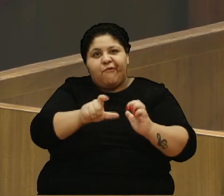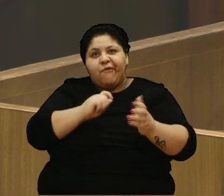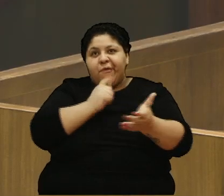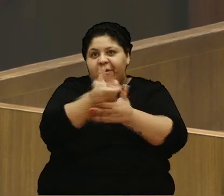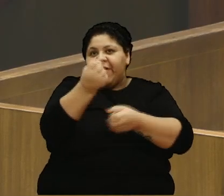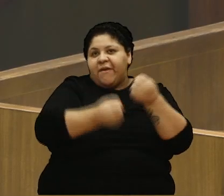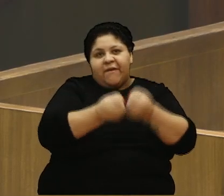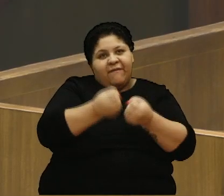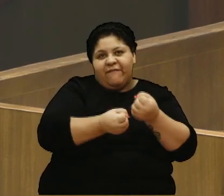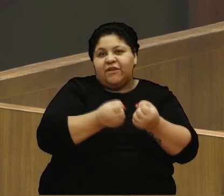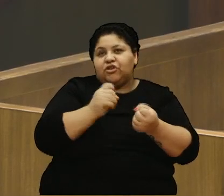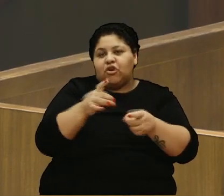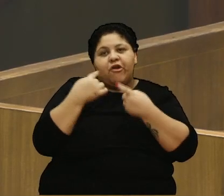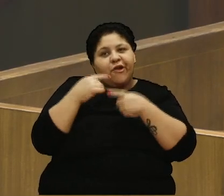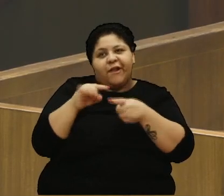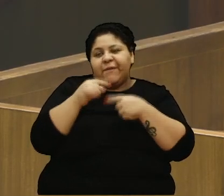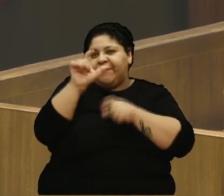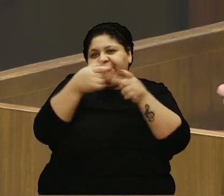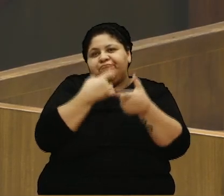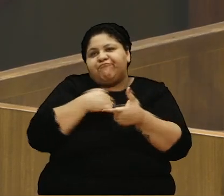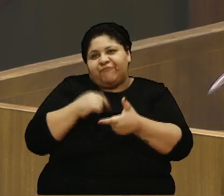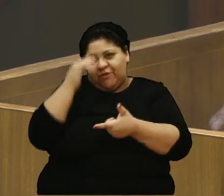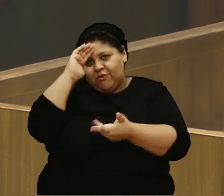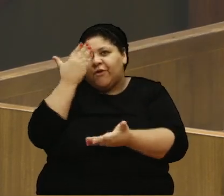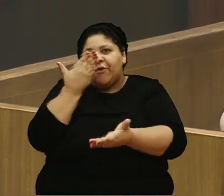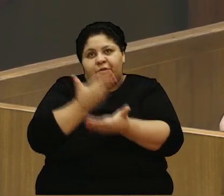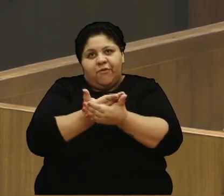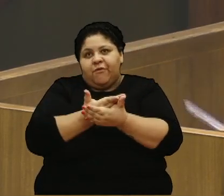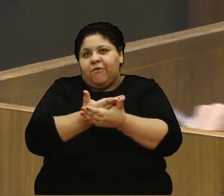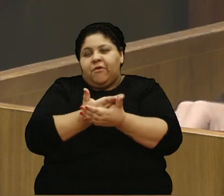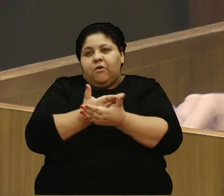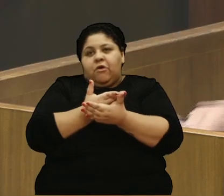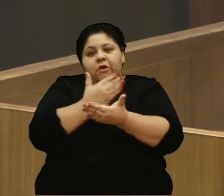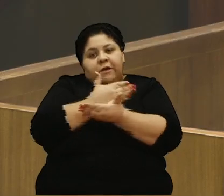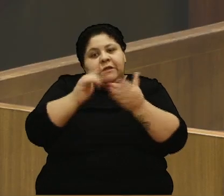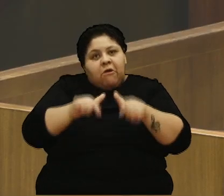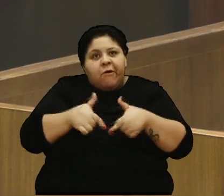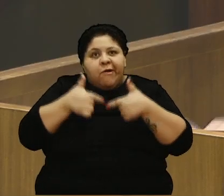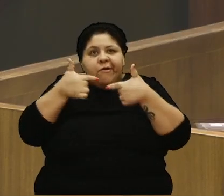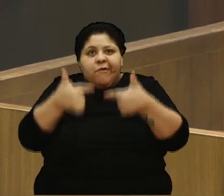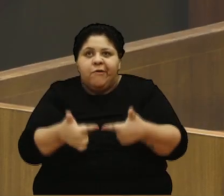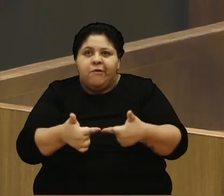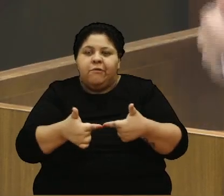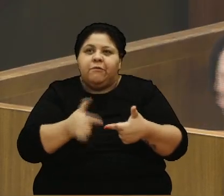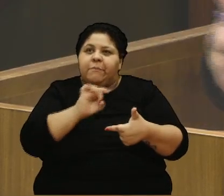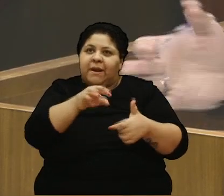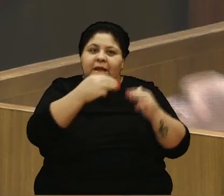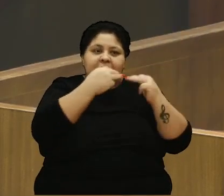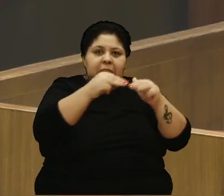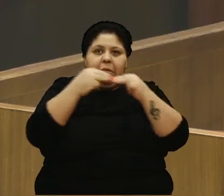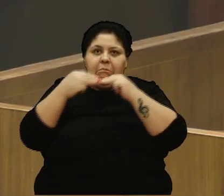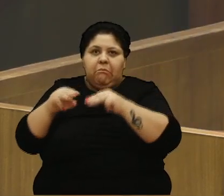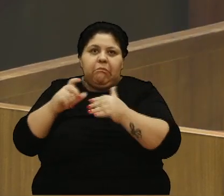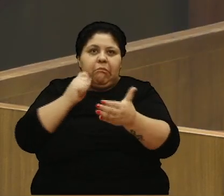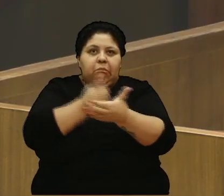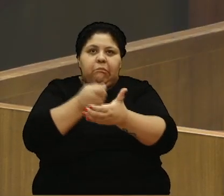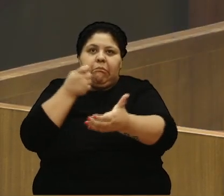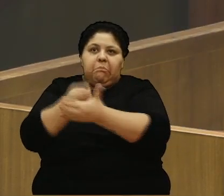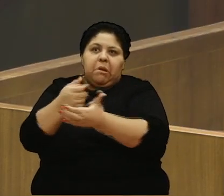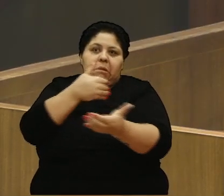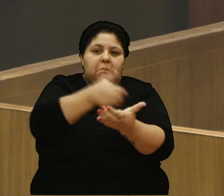gosta, né? Então, eu acredito que a gente deve talvez colocar alguma medida para cada máquina quebrada, que eles paguem alguma multa, alguma coisa